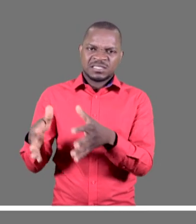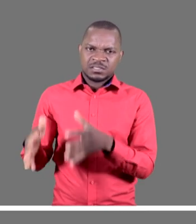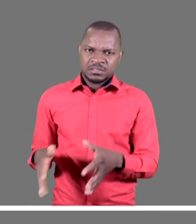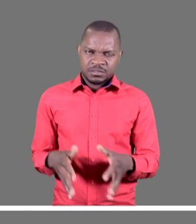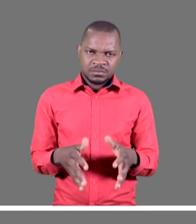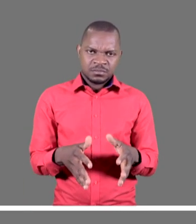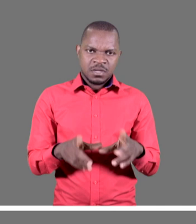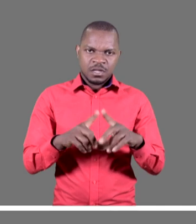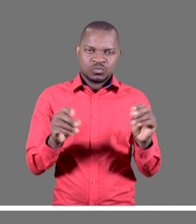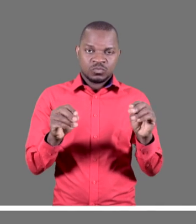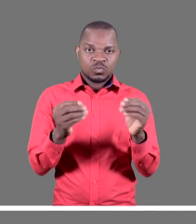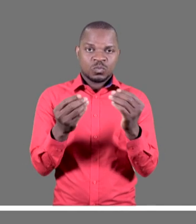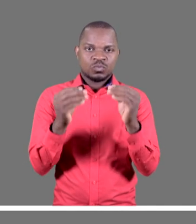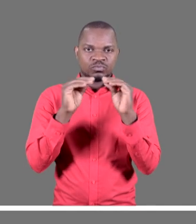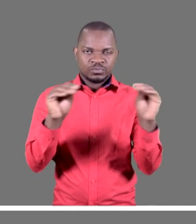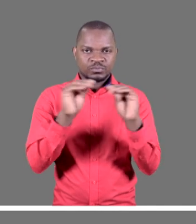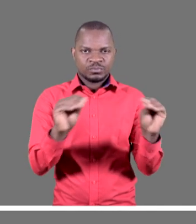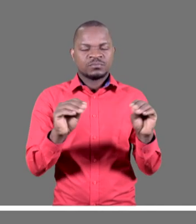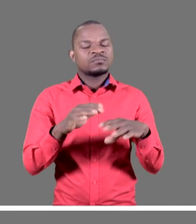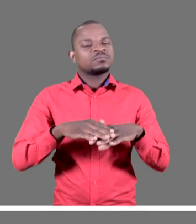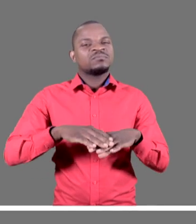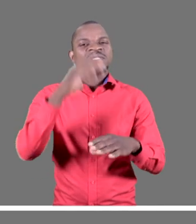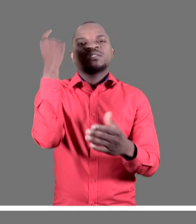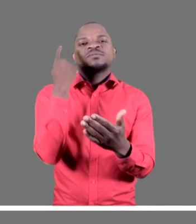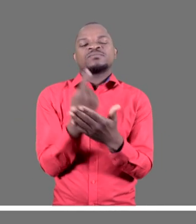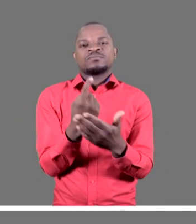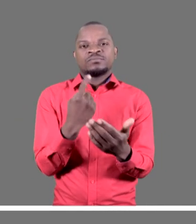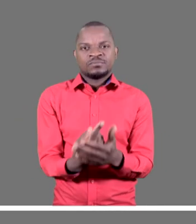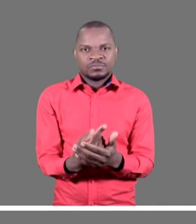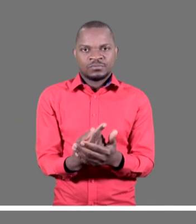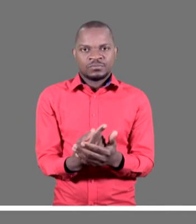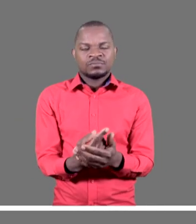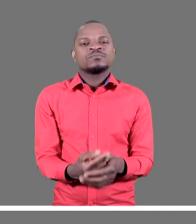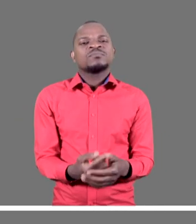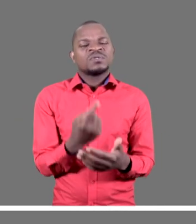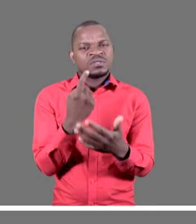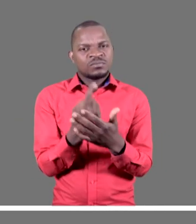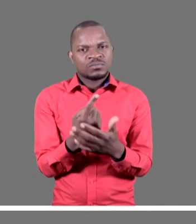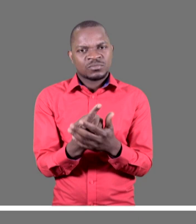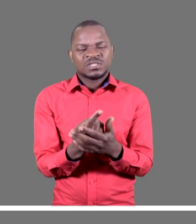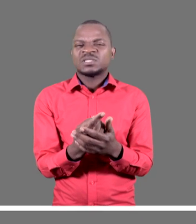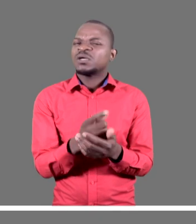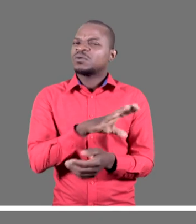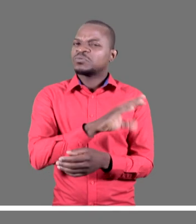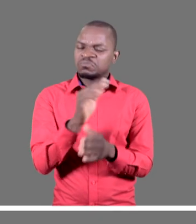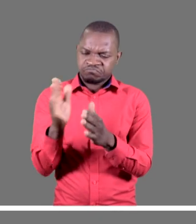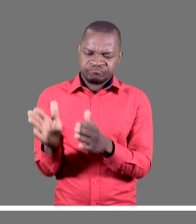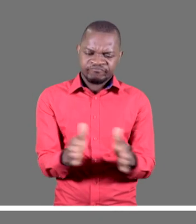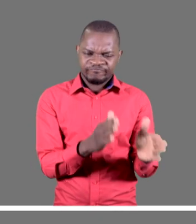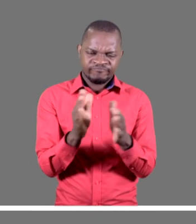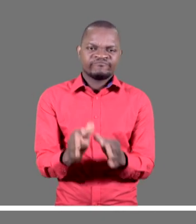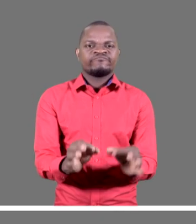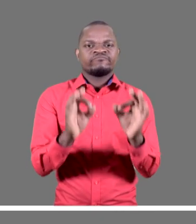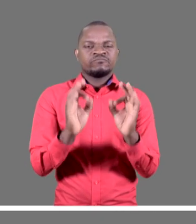que têm a ver com a educação são fundamentais que sejam tidas em condições,